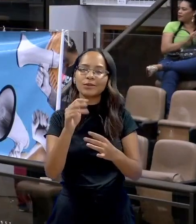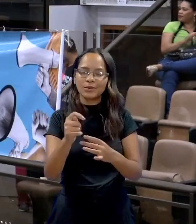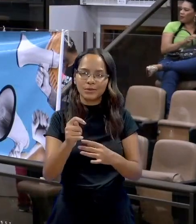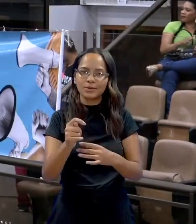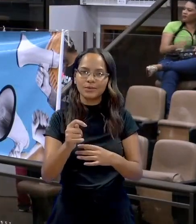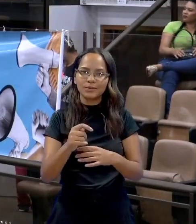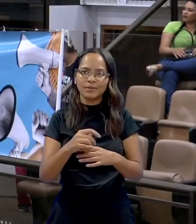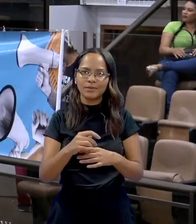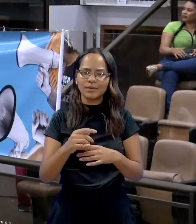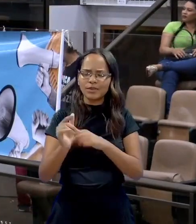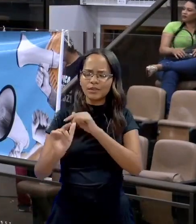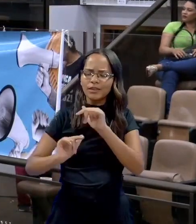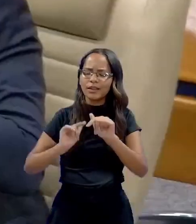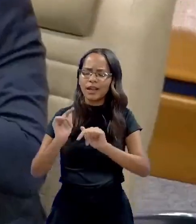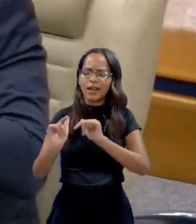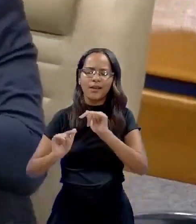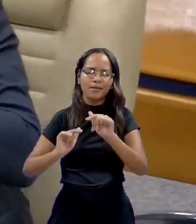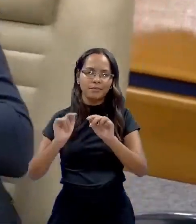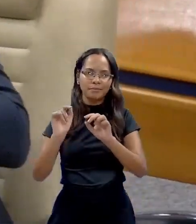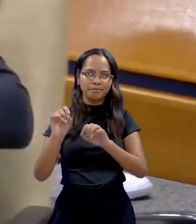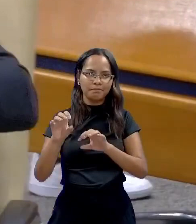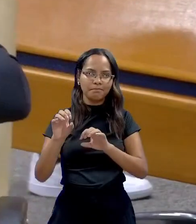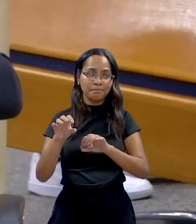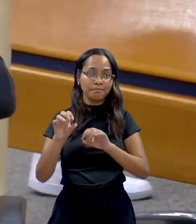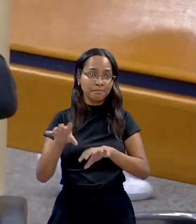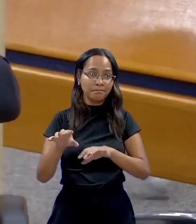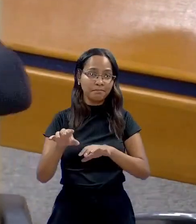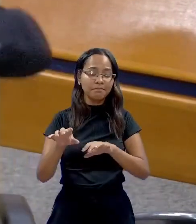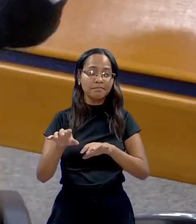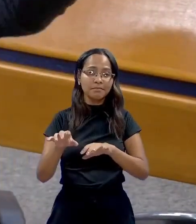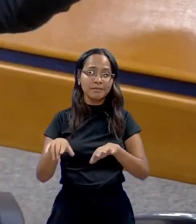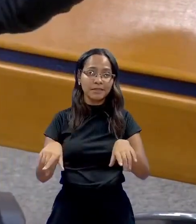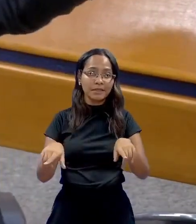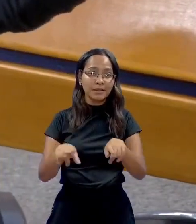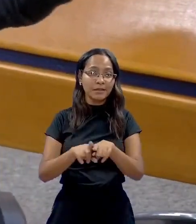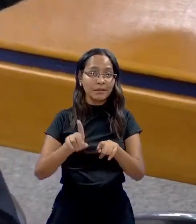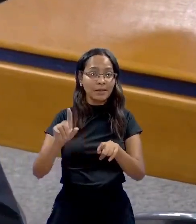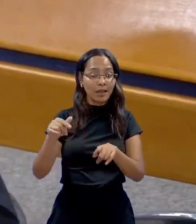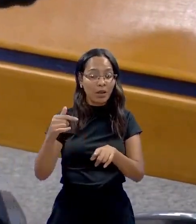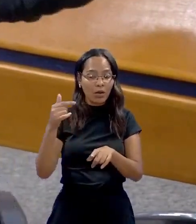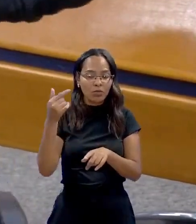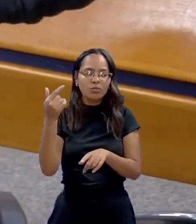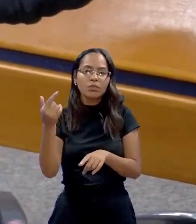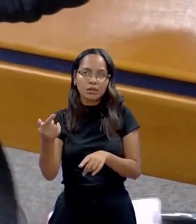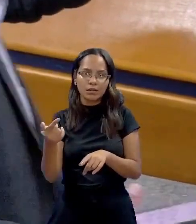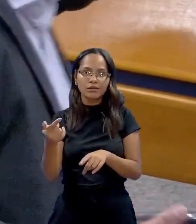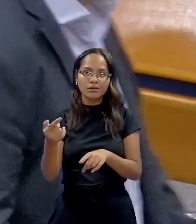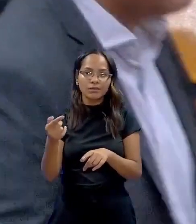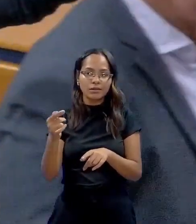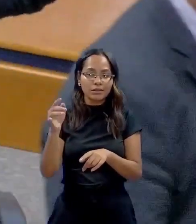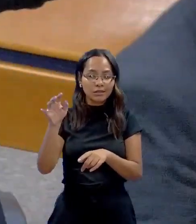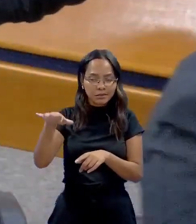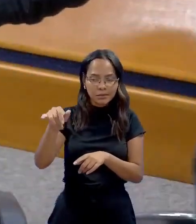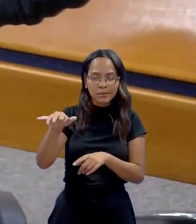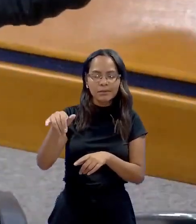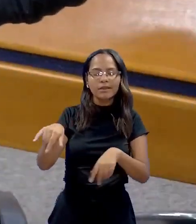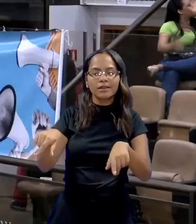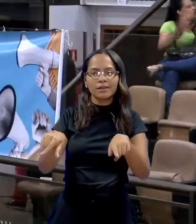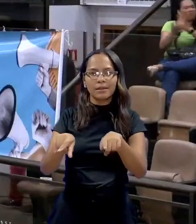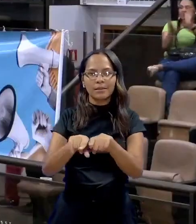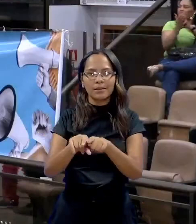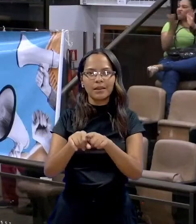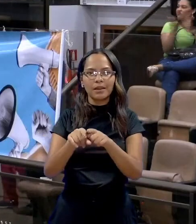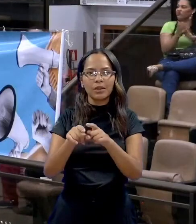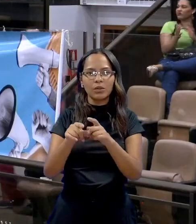a todos os servidores da educação e também aos próximos servidores que serão convocados também do nosso